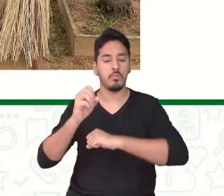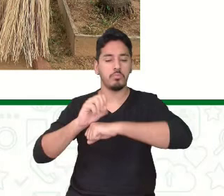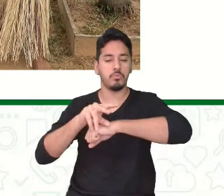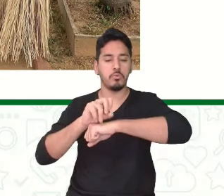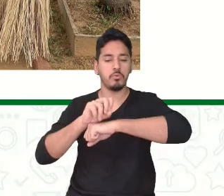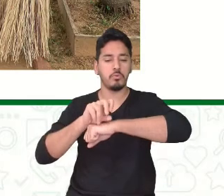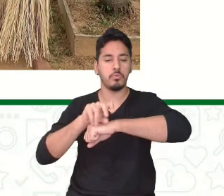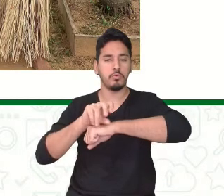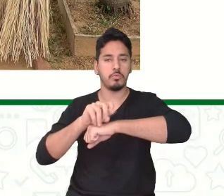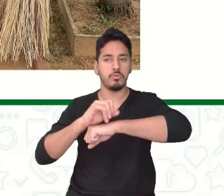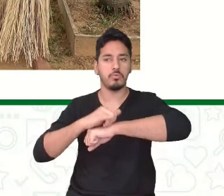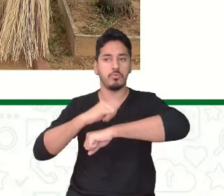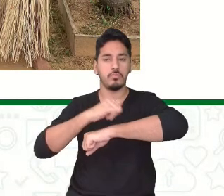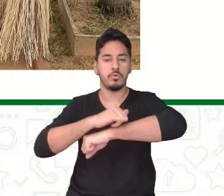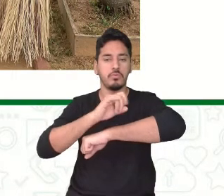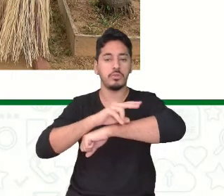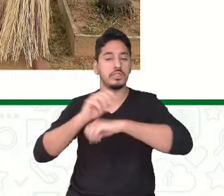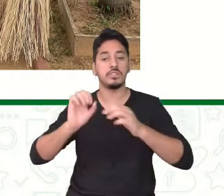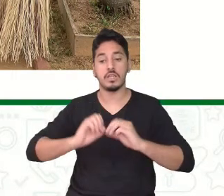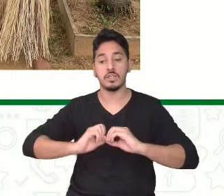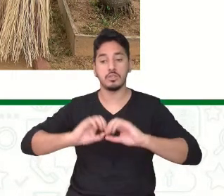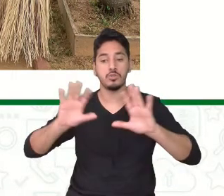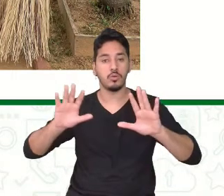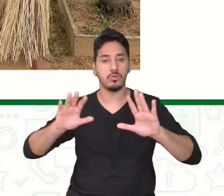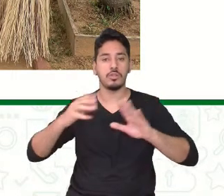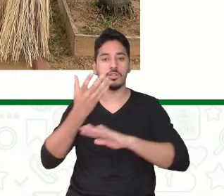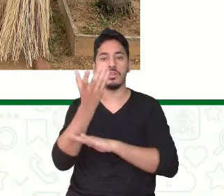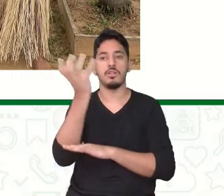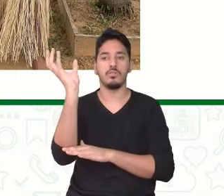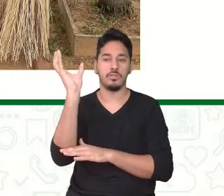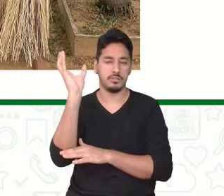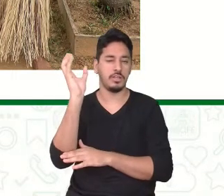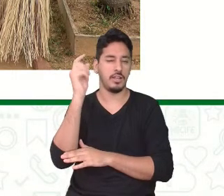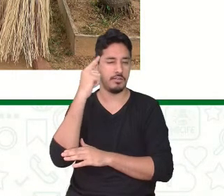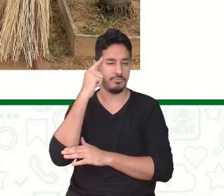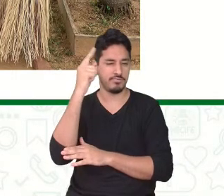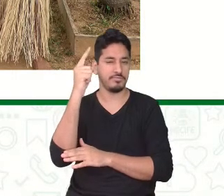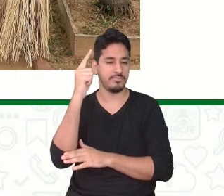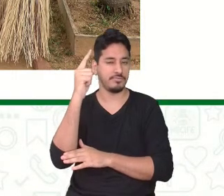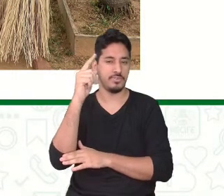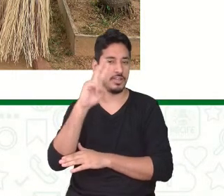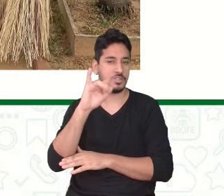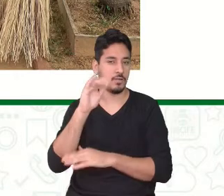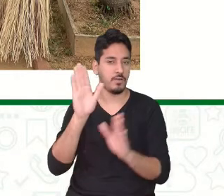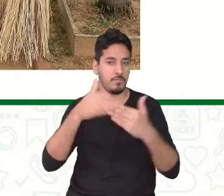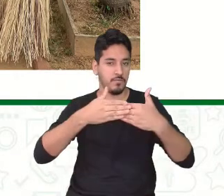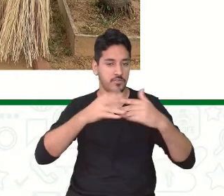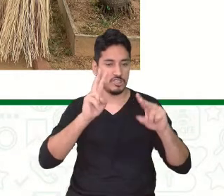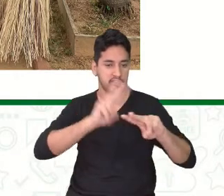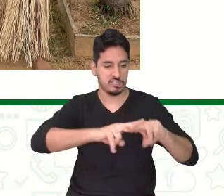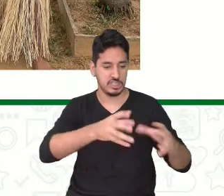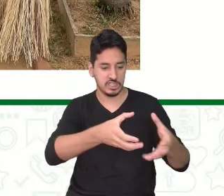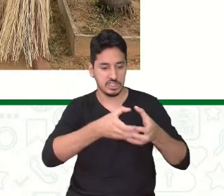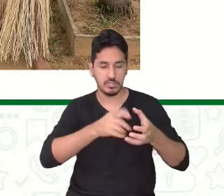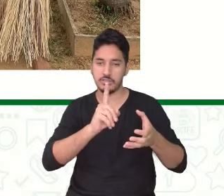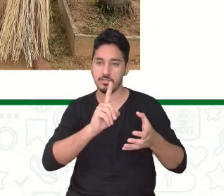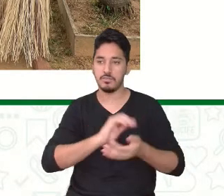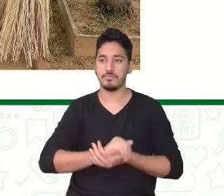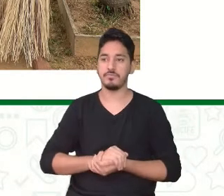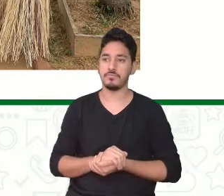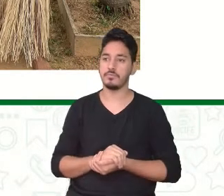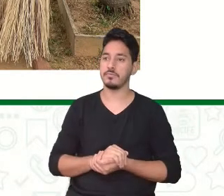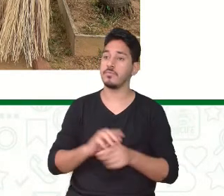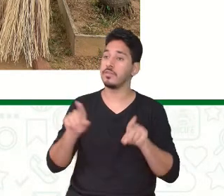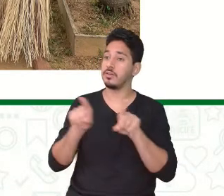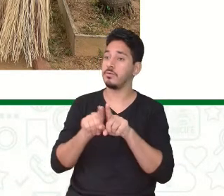essa substância se ela estiver solta na natureza. Olha que Ela é muito interessante. esperta. Ela não vai presa. Não. E aqui a gente ainda faz